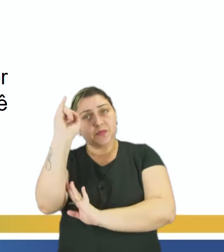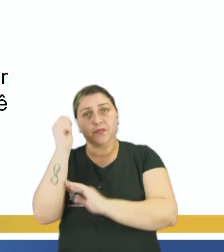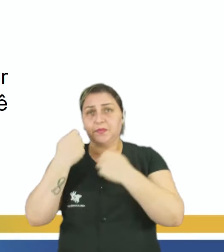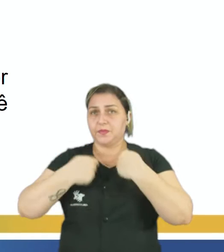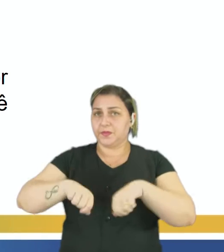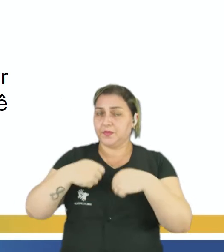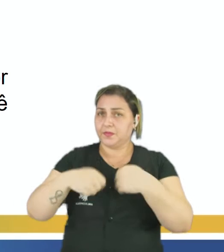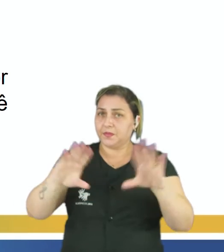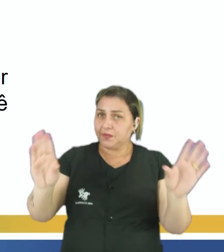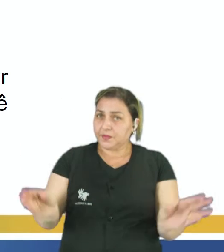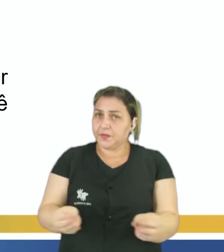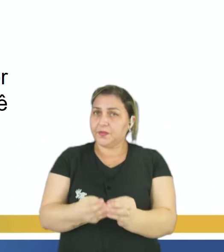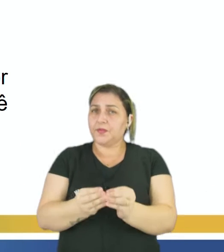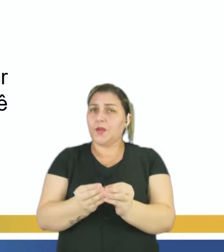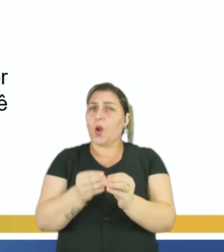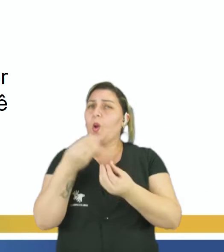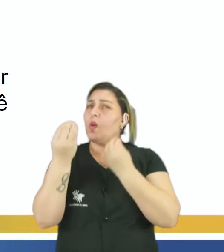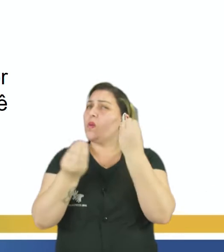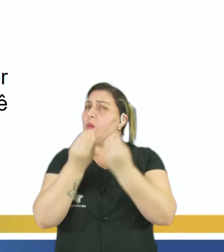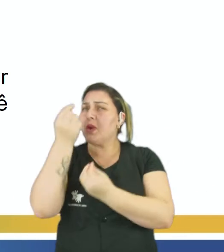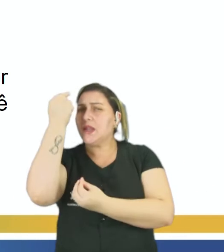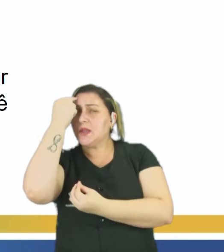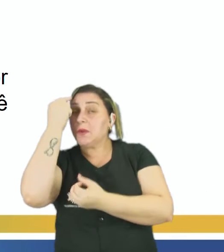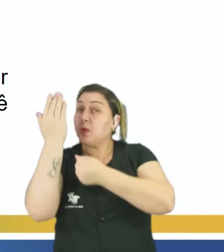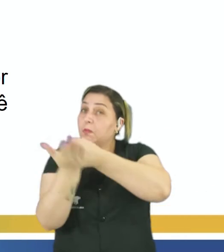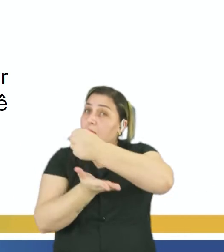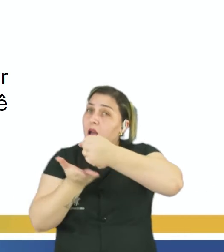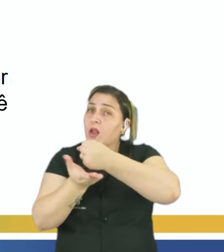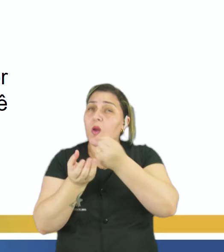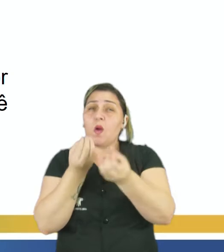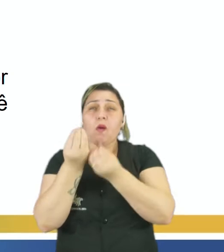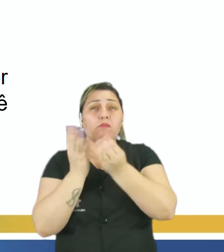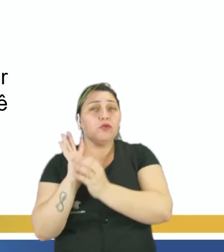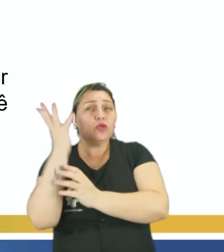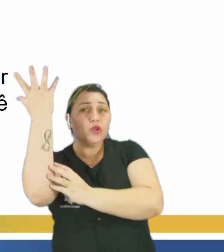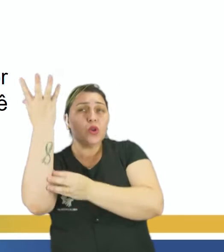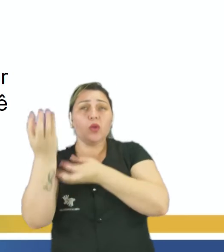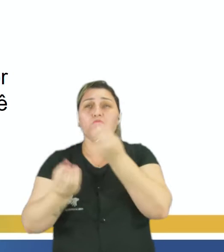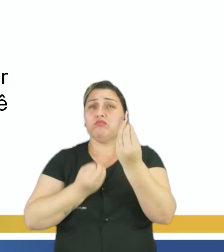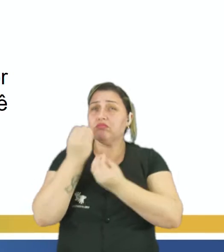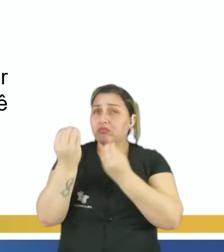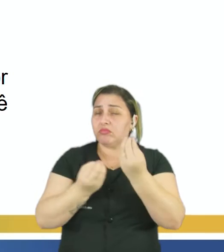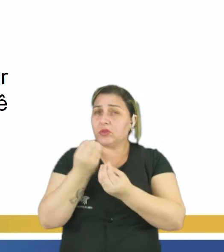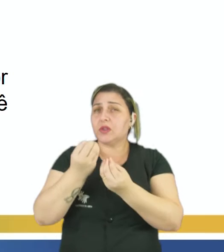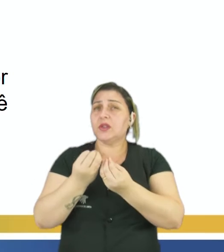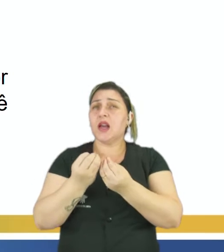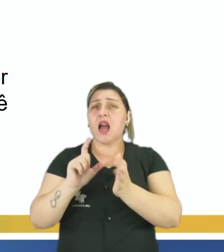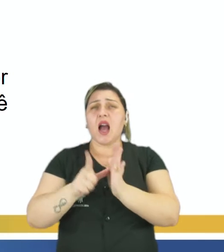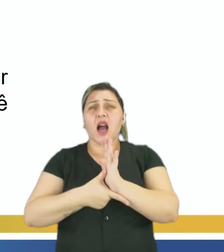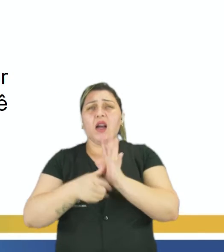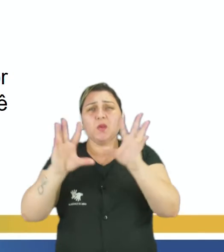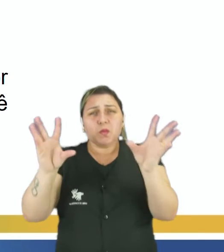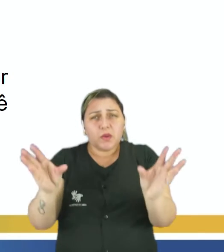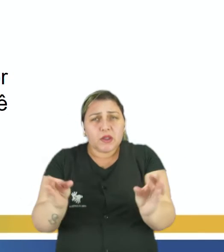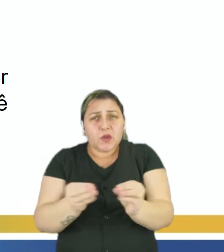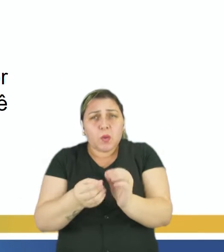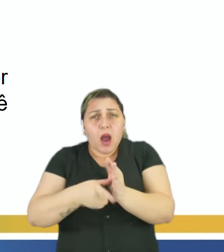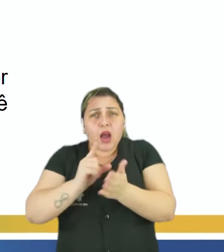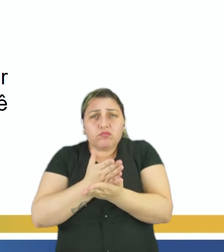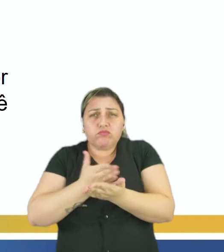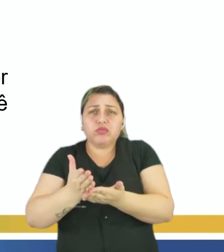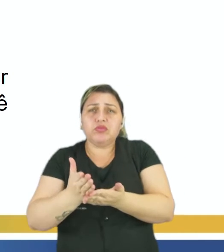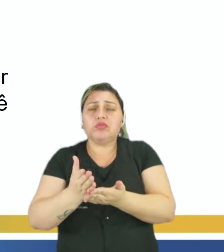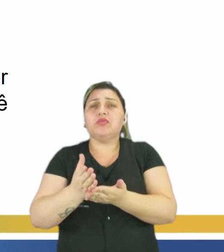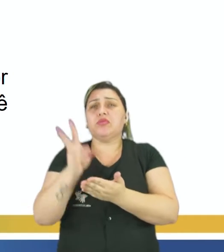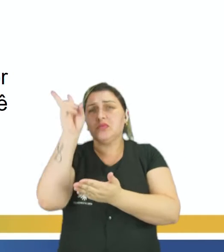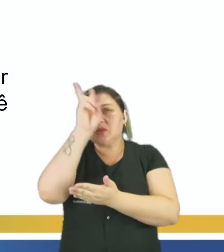precisa introduzir o seu pensamento básico. Então, antes de entrar de vez no tema, faça uma introdução. Ambiente seu leitor